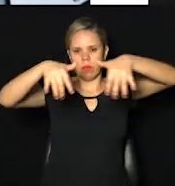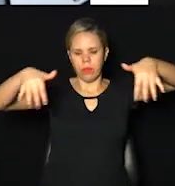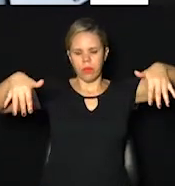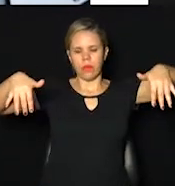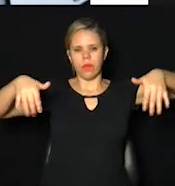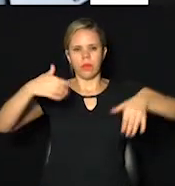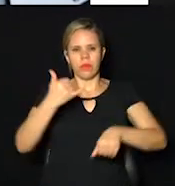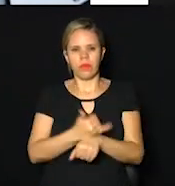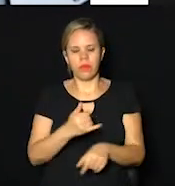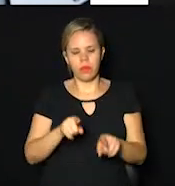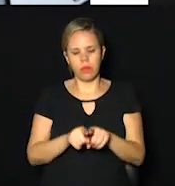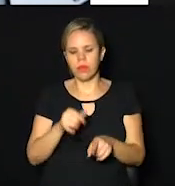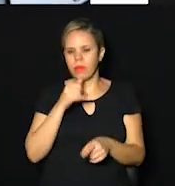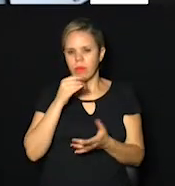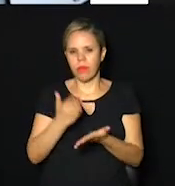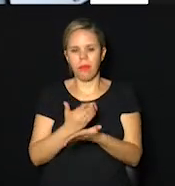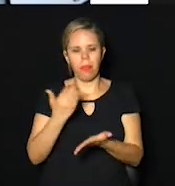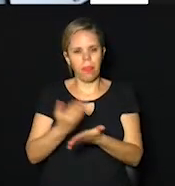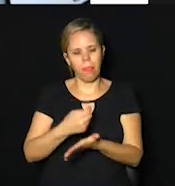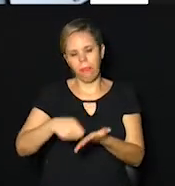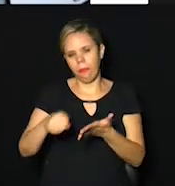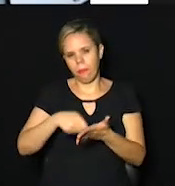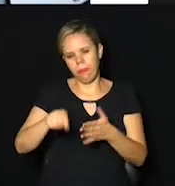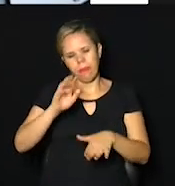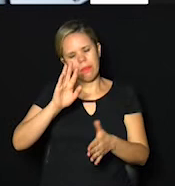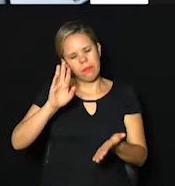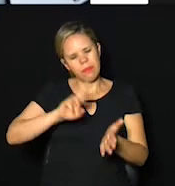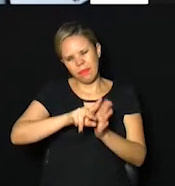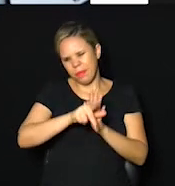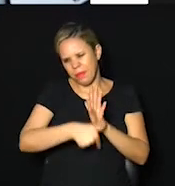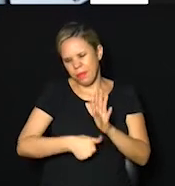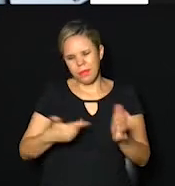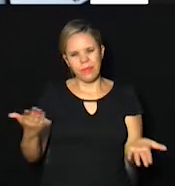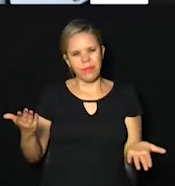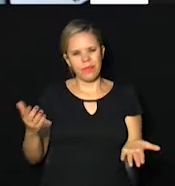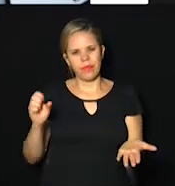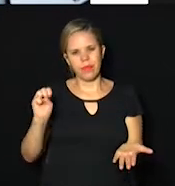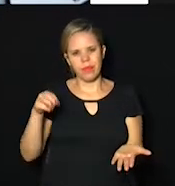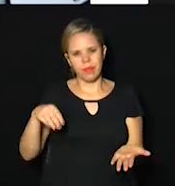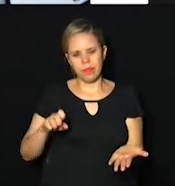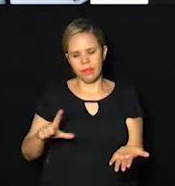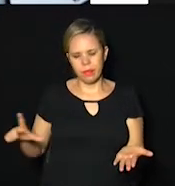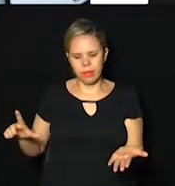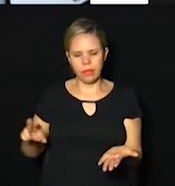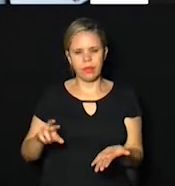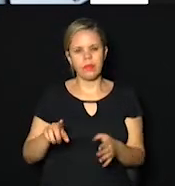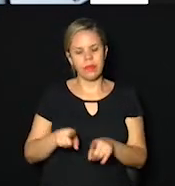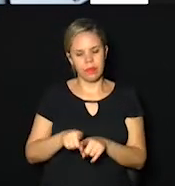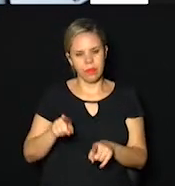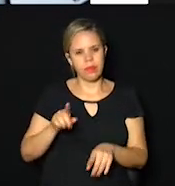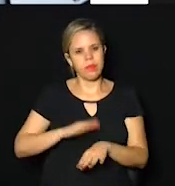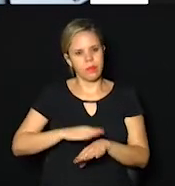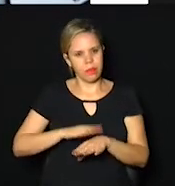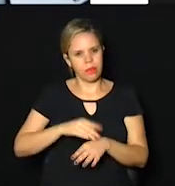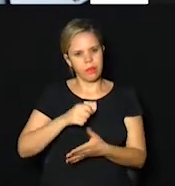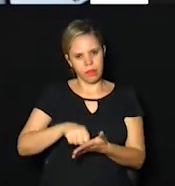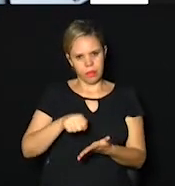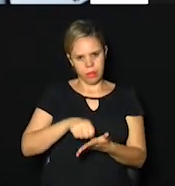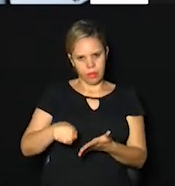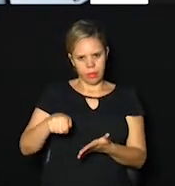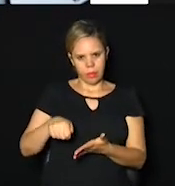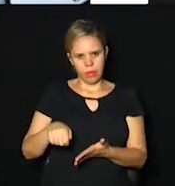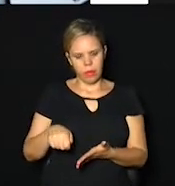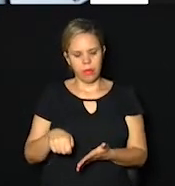e o Fim da História e o Último Homem. Quando a gente olha para Samuel Huntington, que é um autor também que trabalhou o choque de civilizações